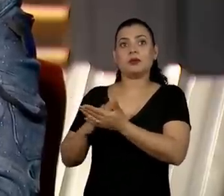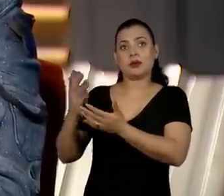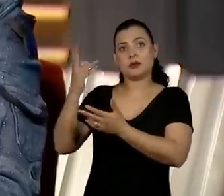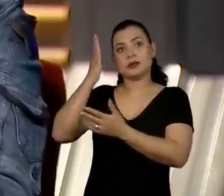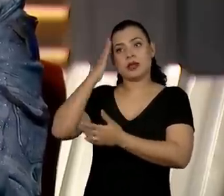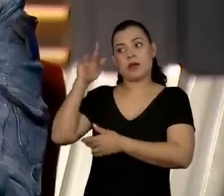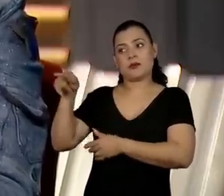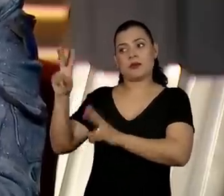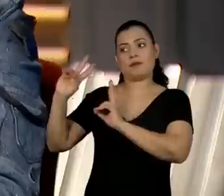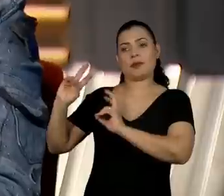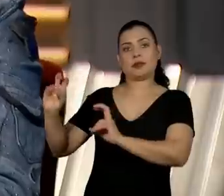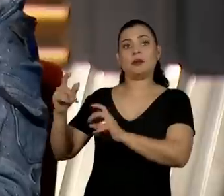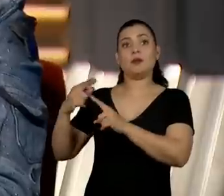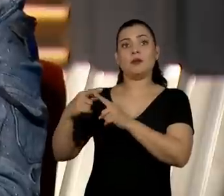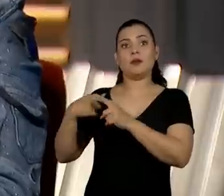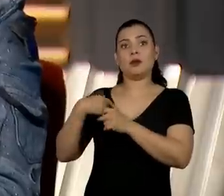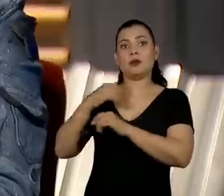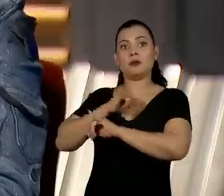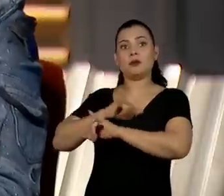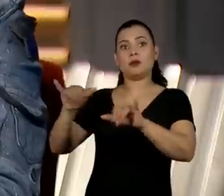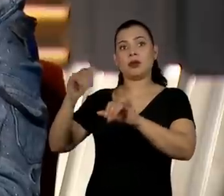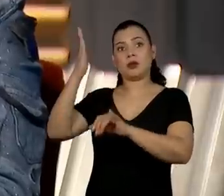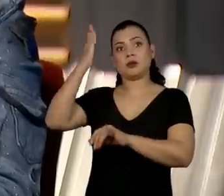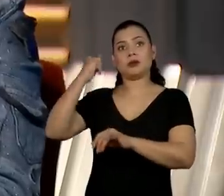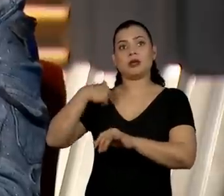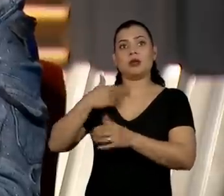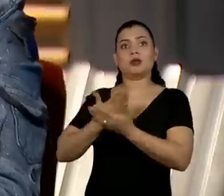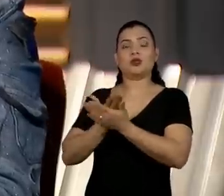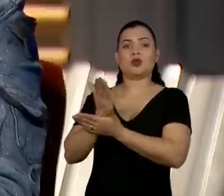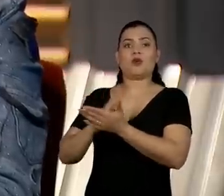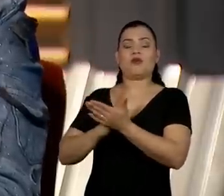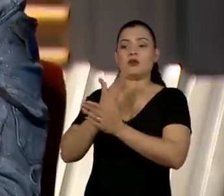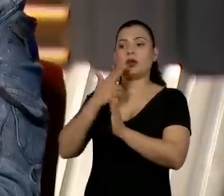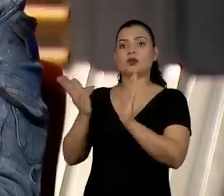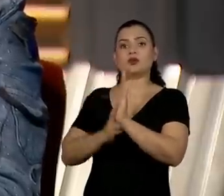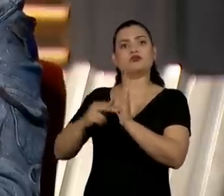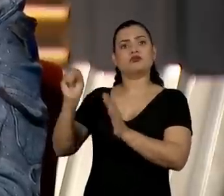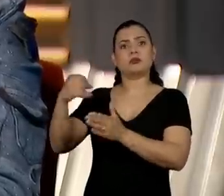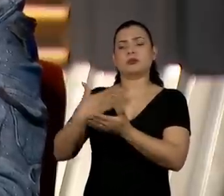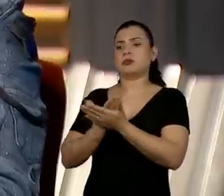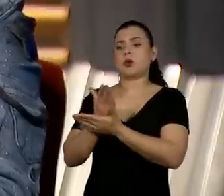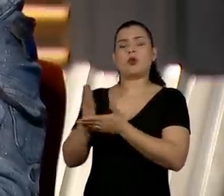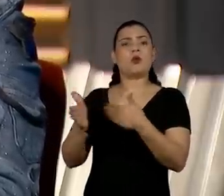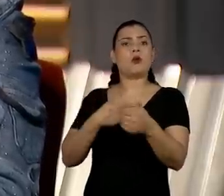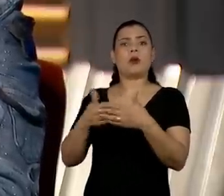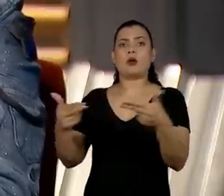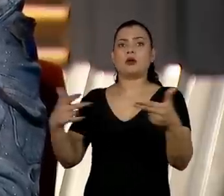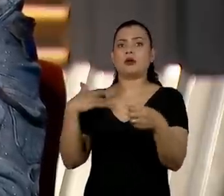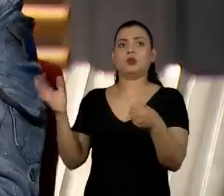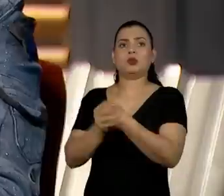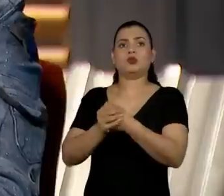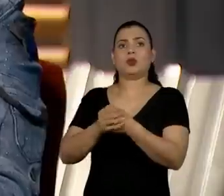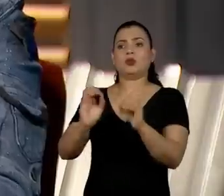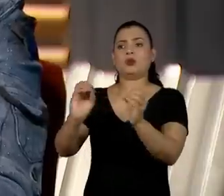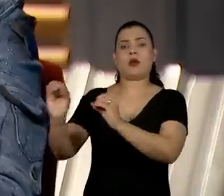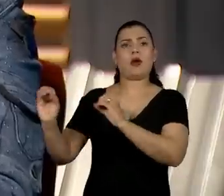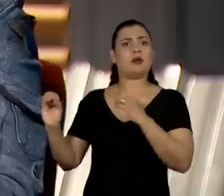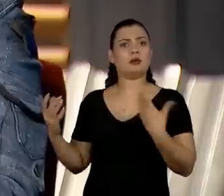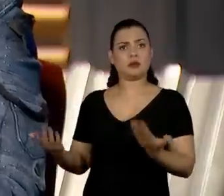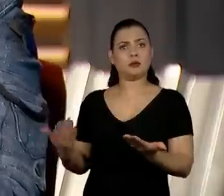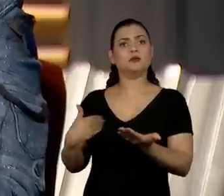eu falo exatamente qual é o desconforto que eu tenho em relação a qualquer coisa não escondo nada de ninguém